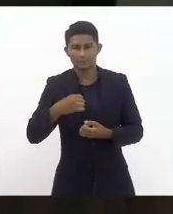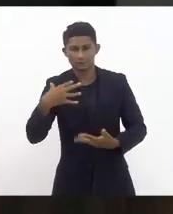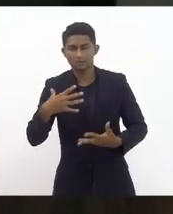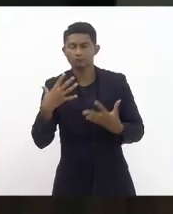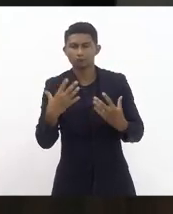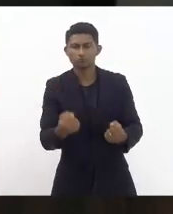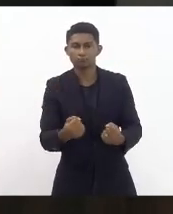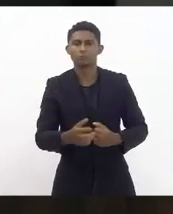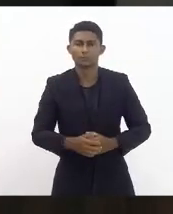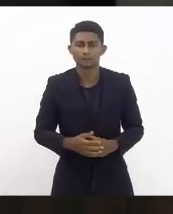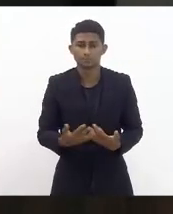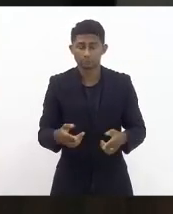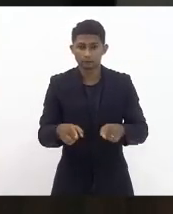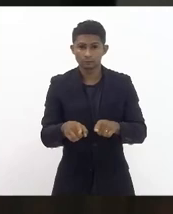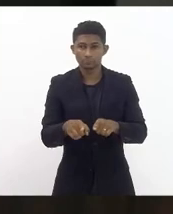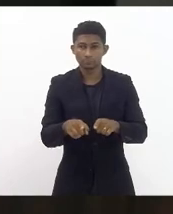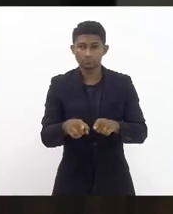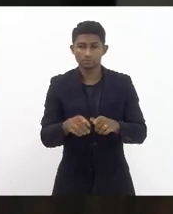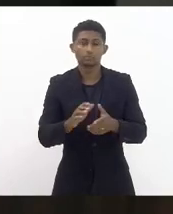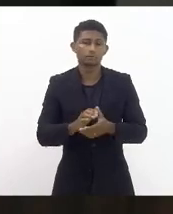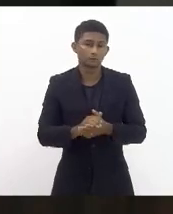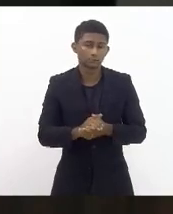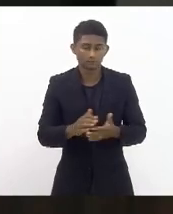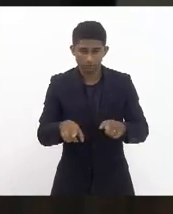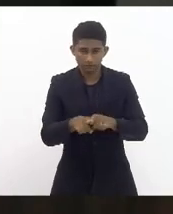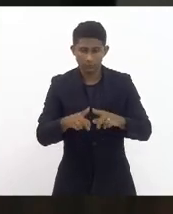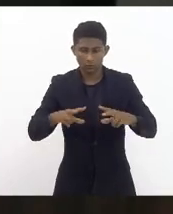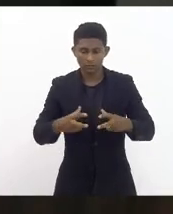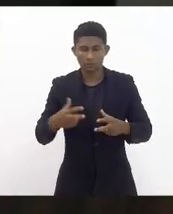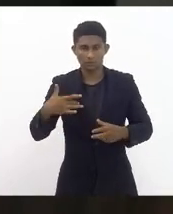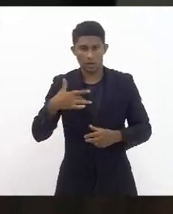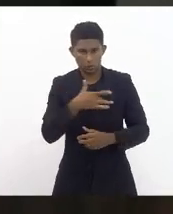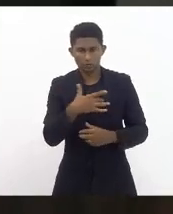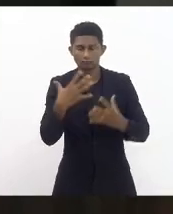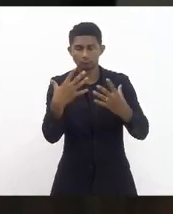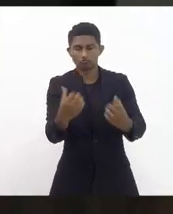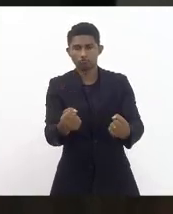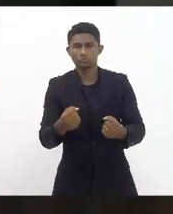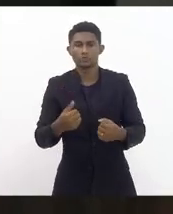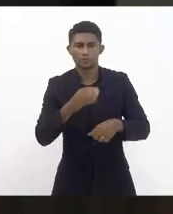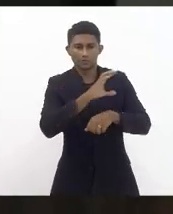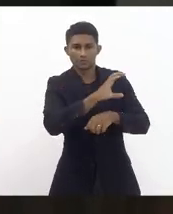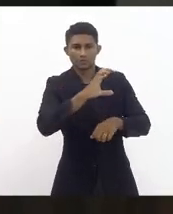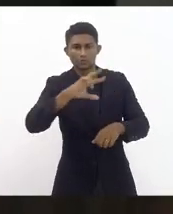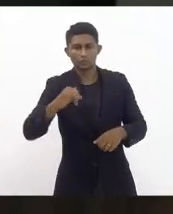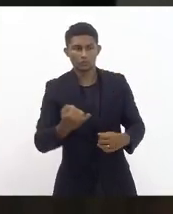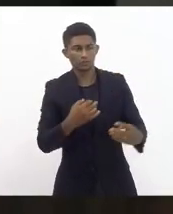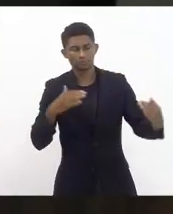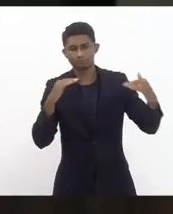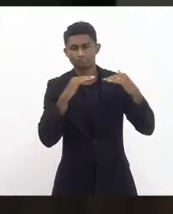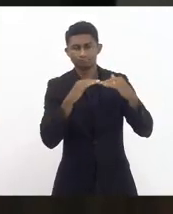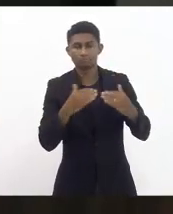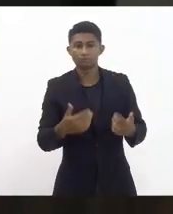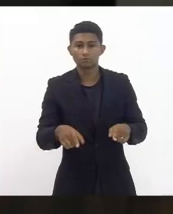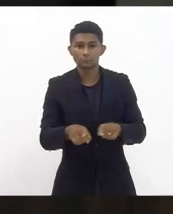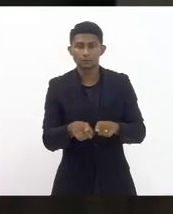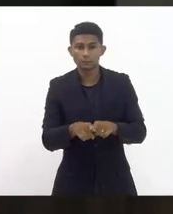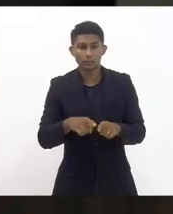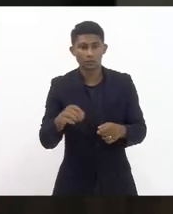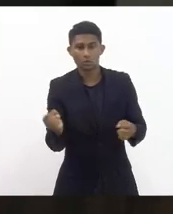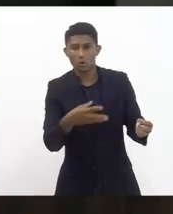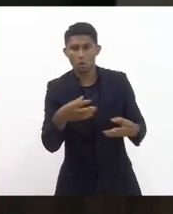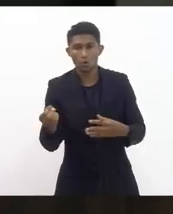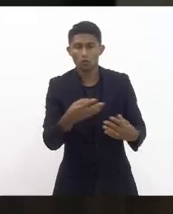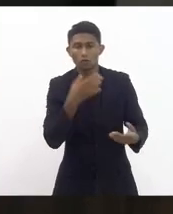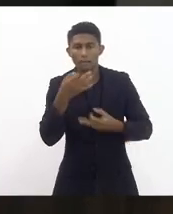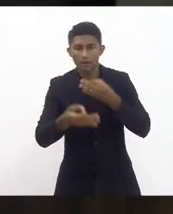de Constituição e Justiça. De saúde favorável com a emenda da CCJ. Novos pareceres à emenda de plenário da Comissão